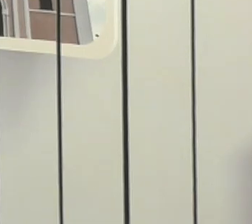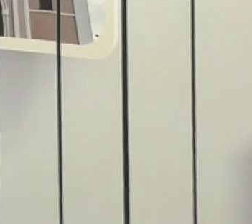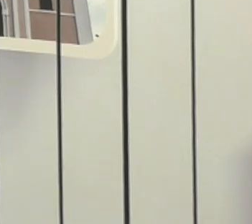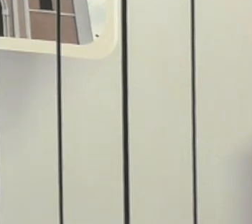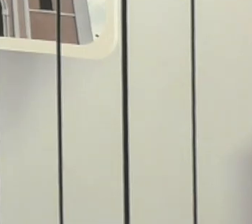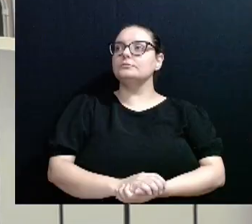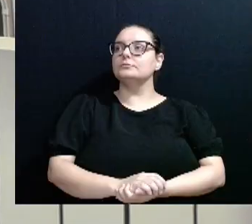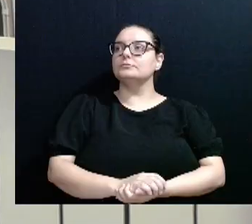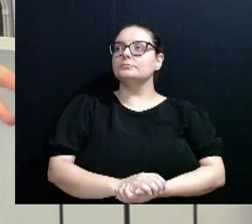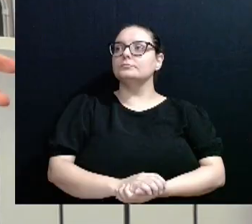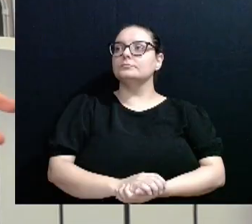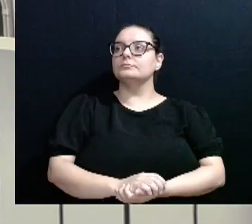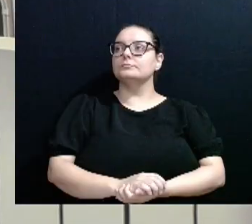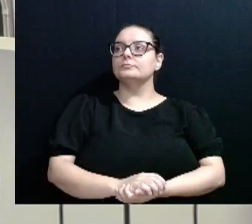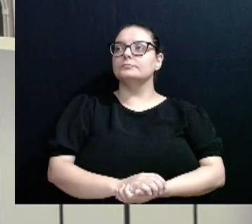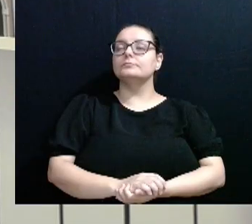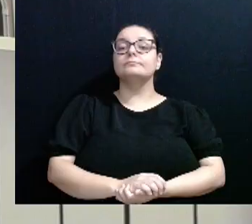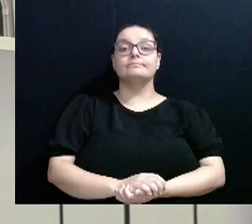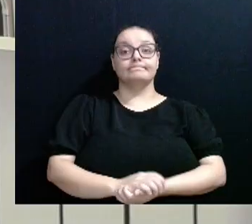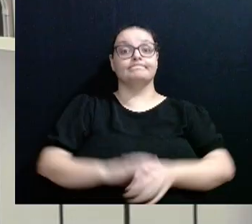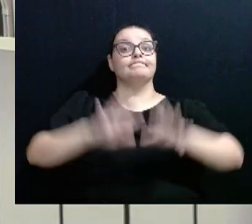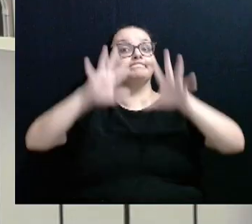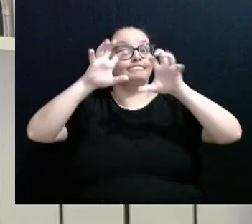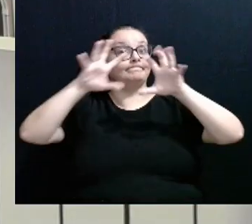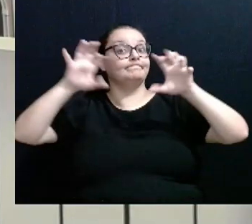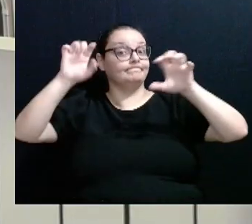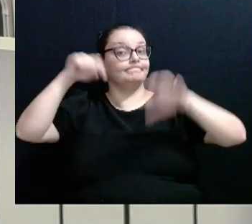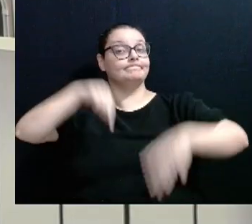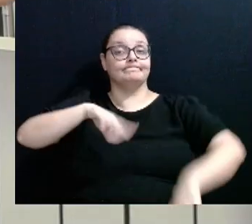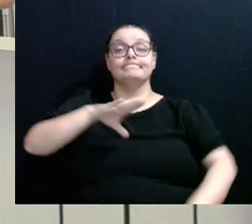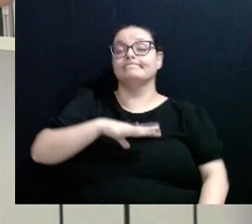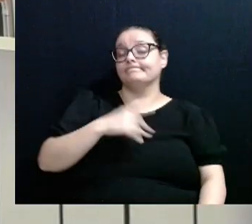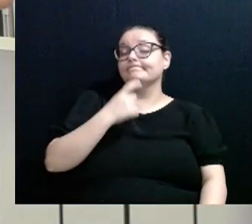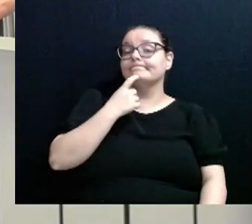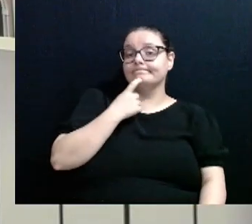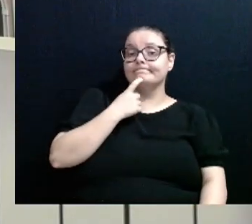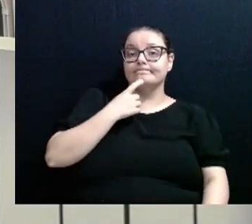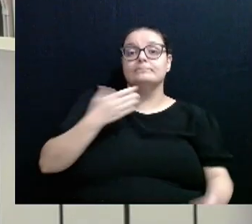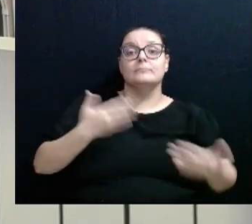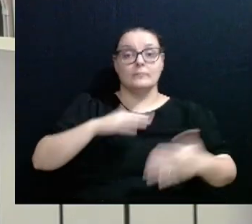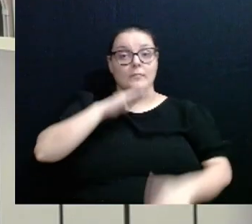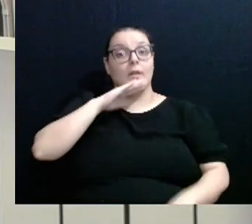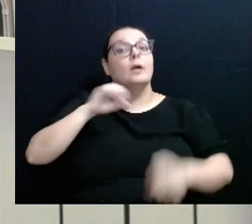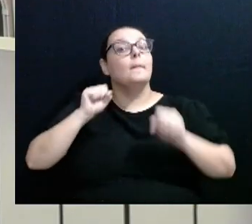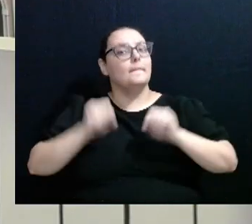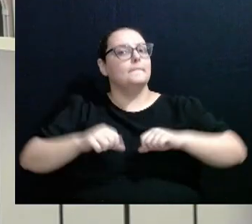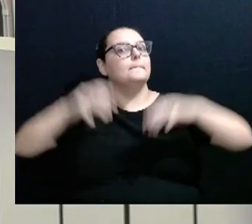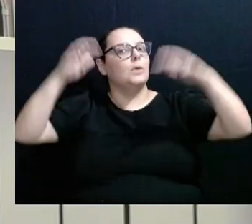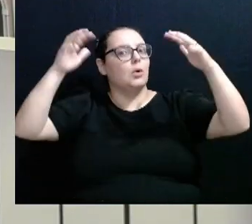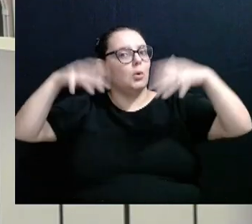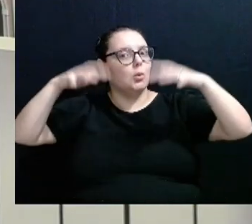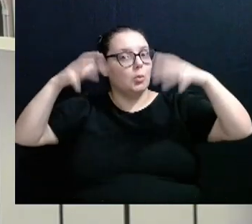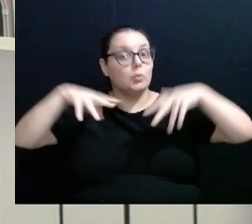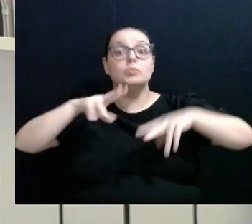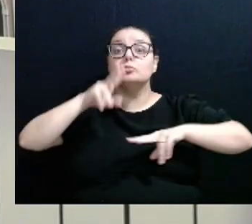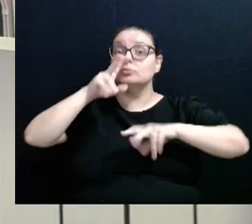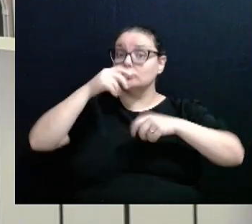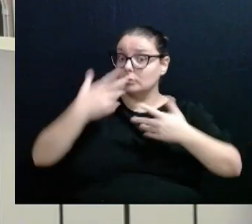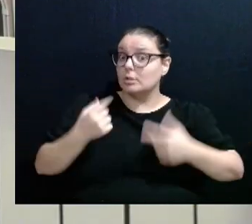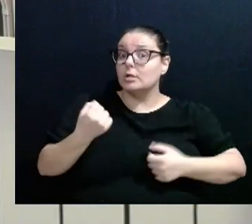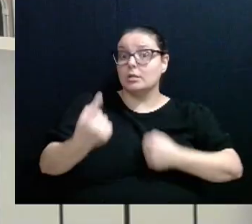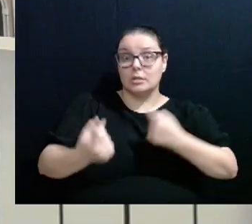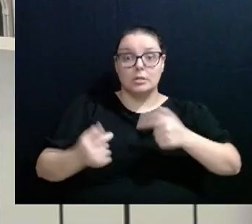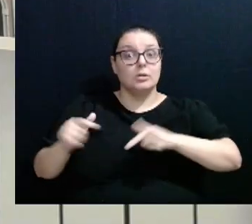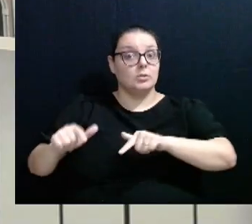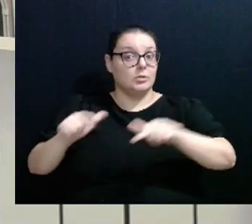Mais um dia de céu nublado aqui em Campinas. Agora à tarde pode chover até forte, viu, em alguns locais da